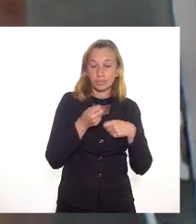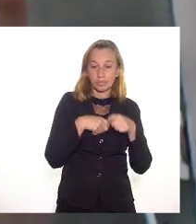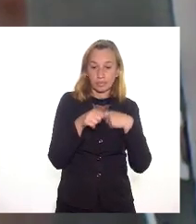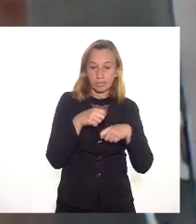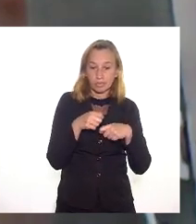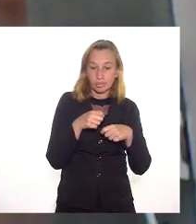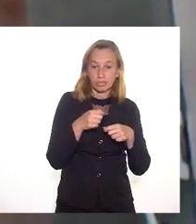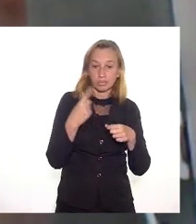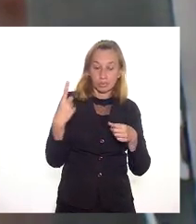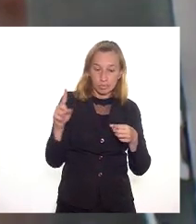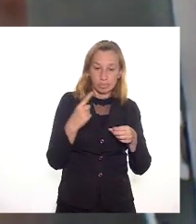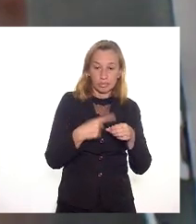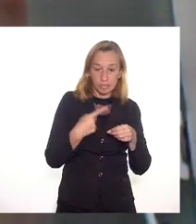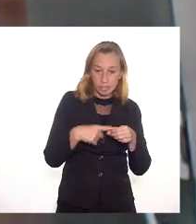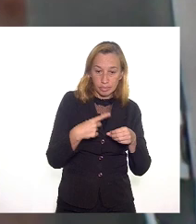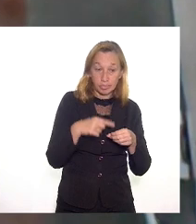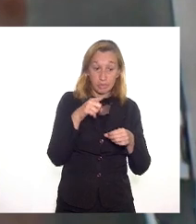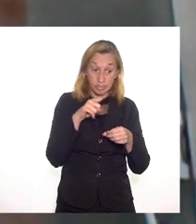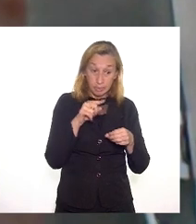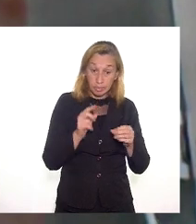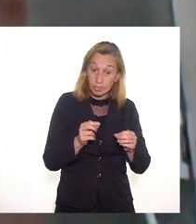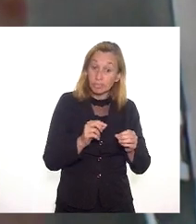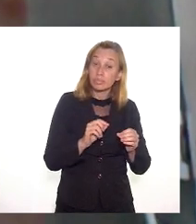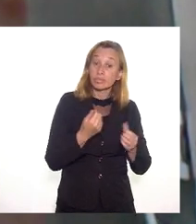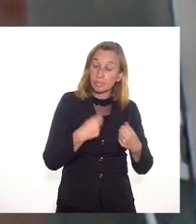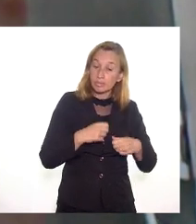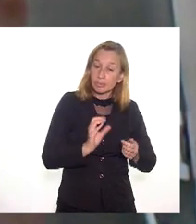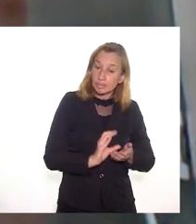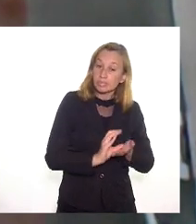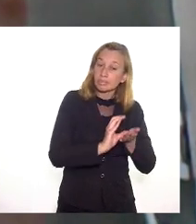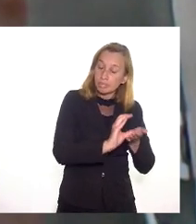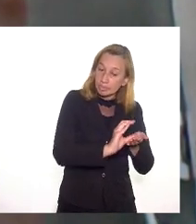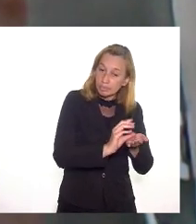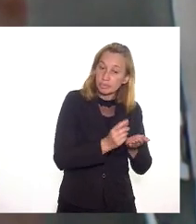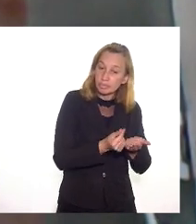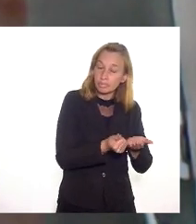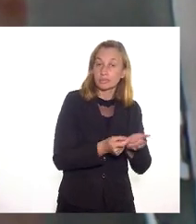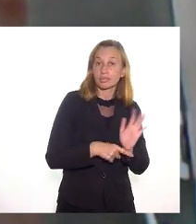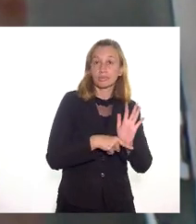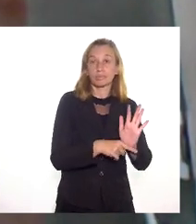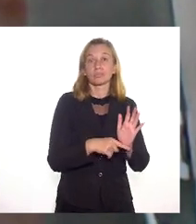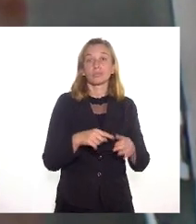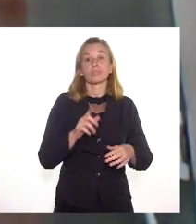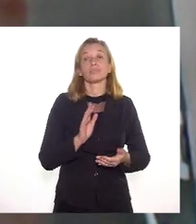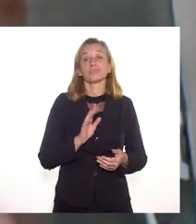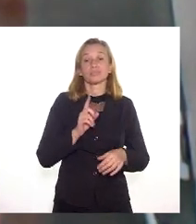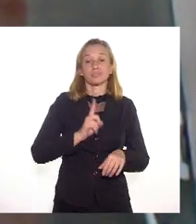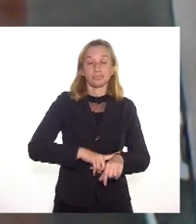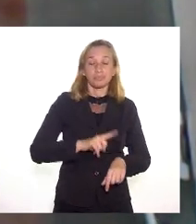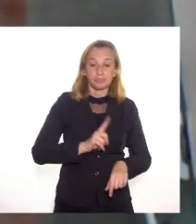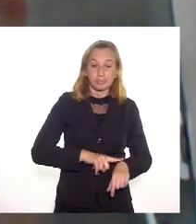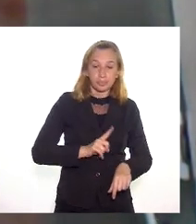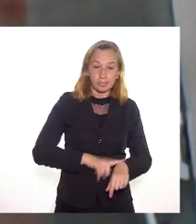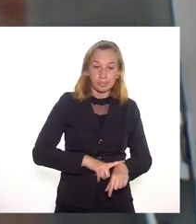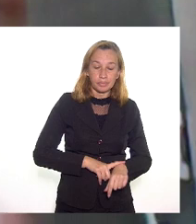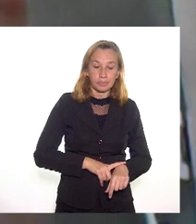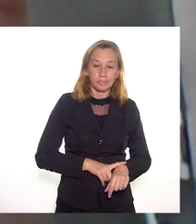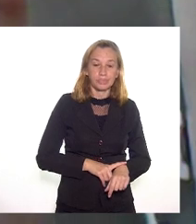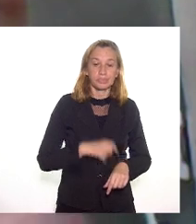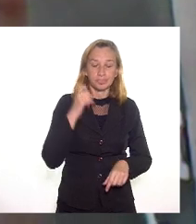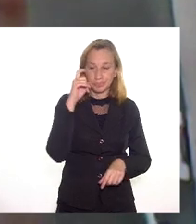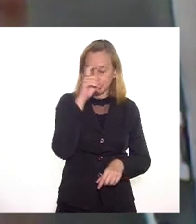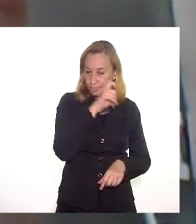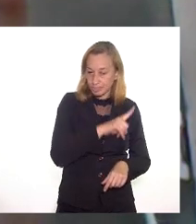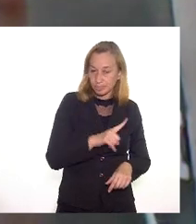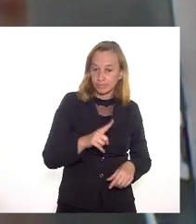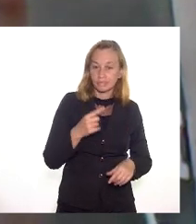seu bairro, é esse que nós temos que investir. E nesse momento de dificuldade que a gente vê cada dia mais, se agrava a questão